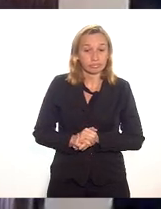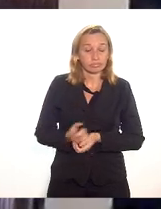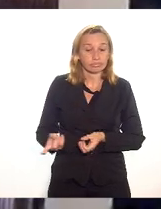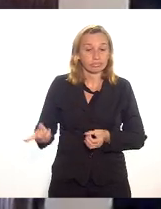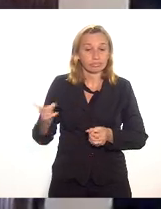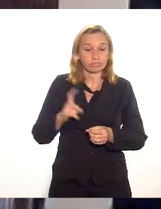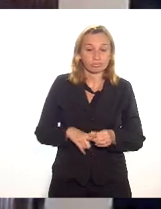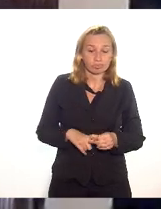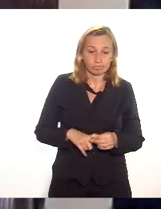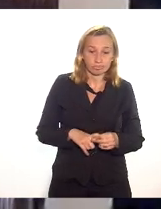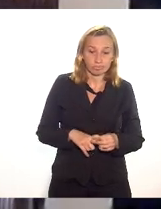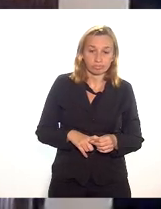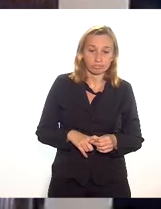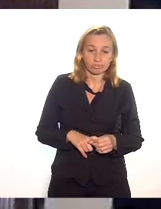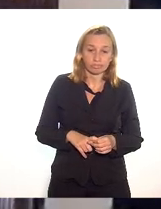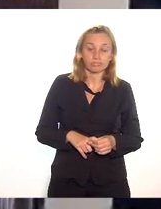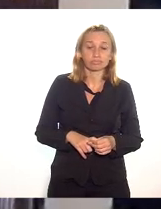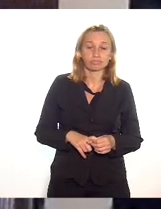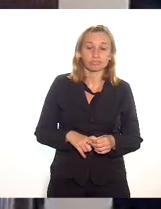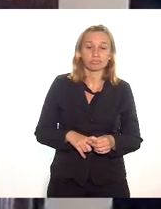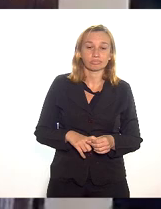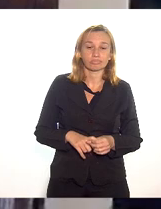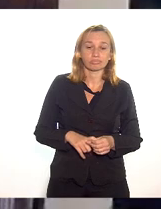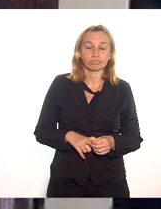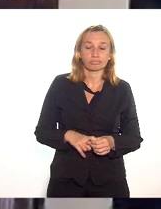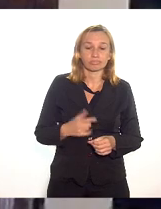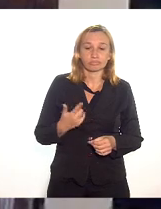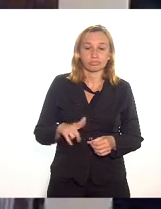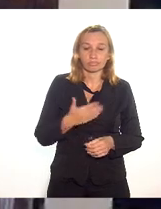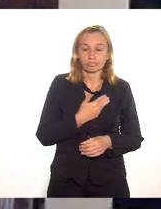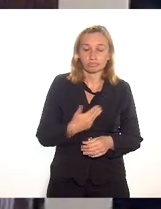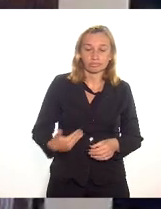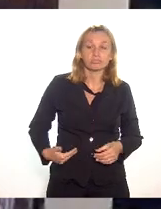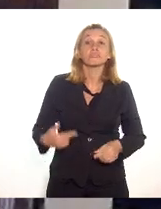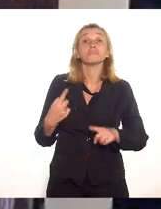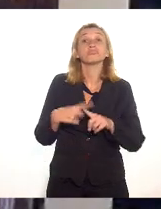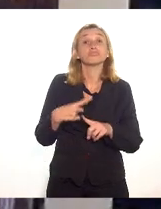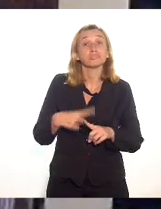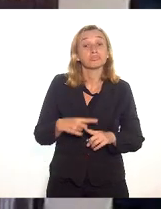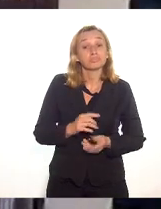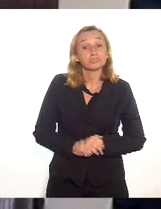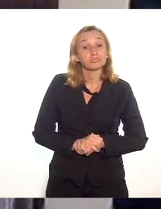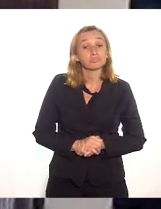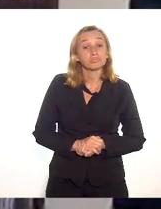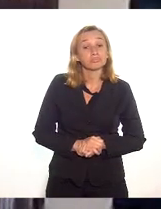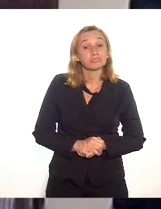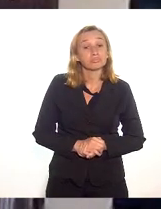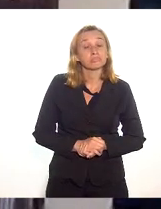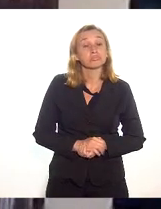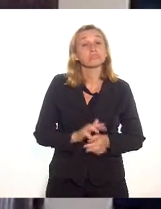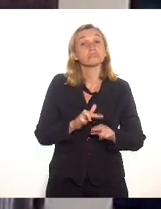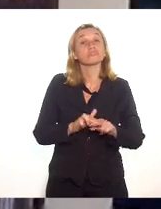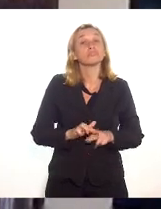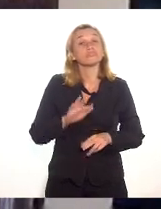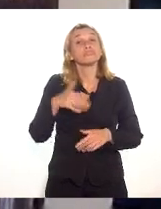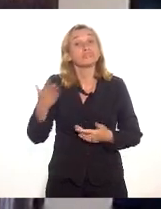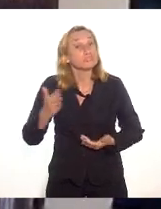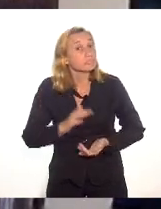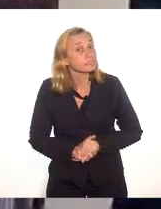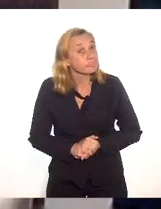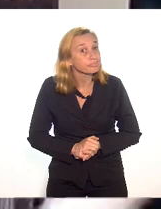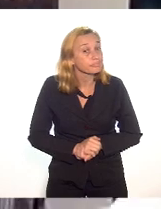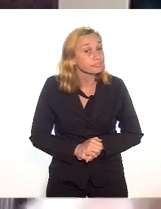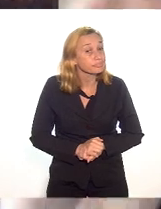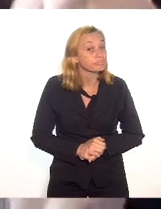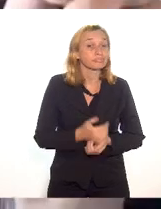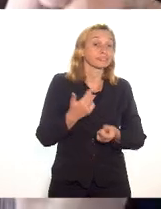reestatizado, remunicipalizado. Por quê? Quais as razões? Exatamente